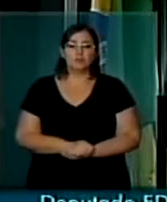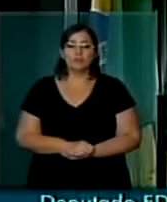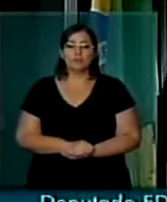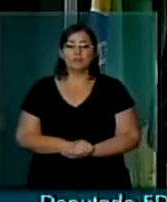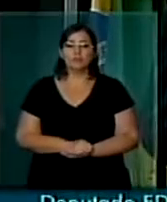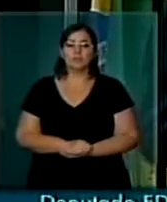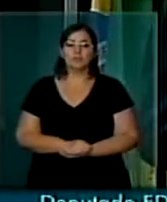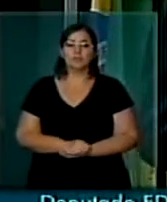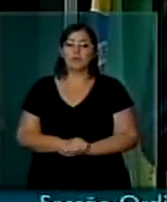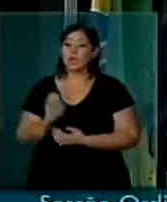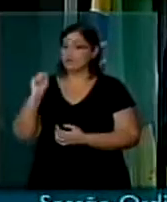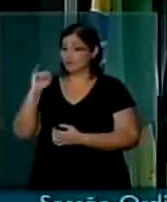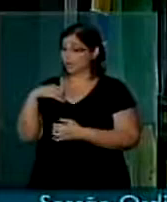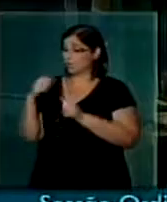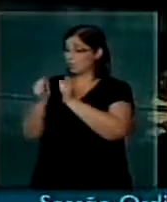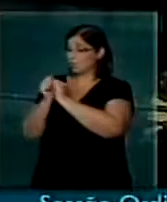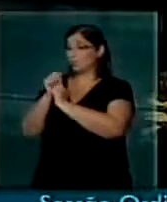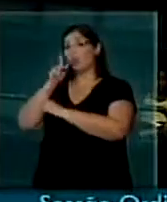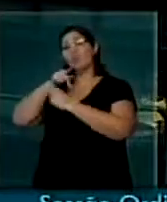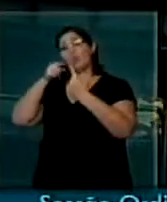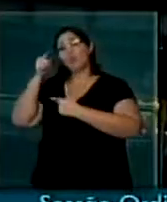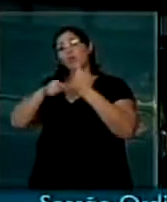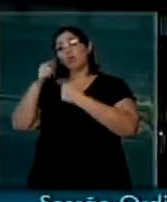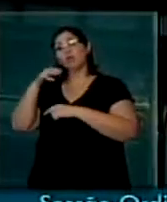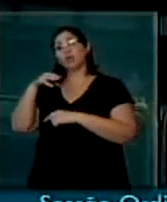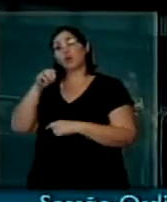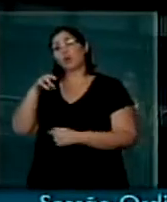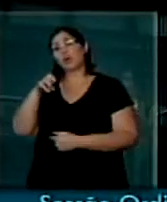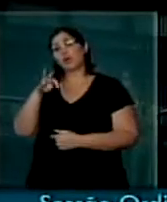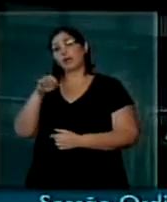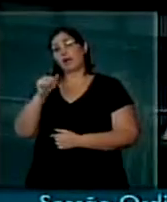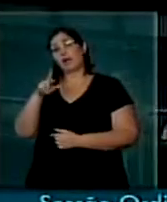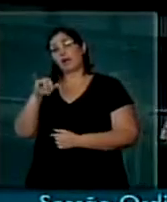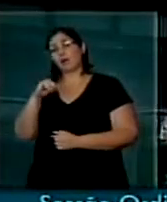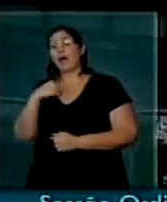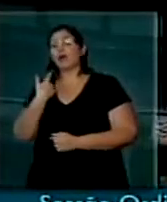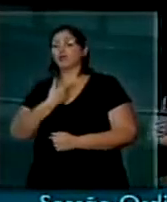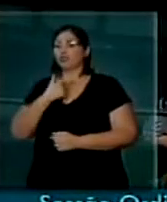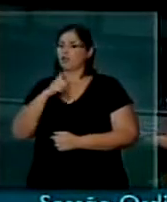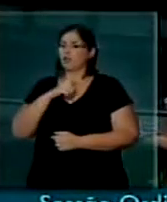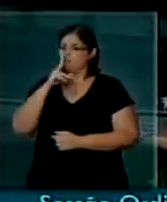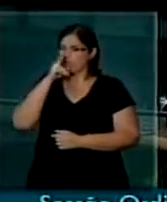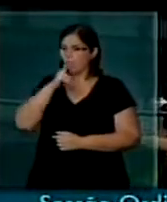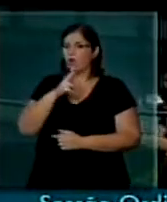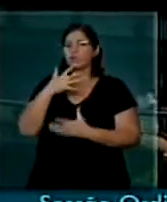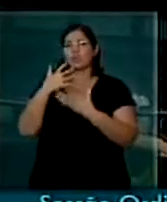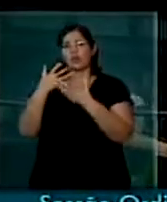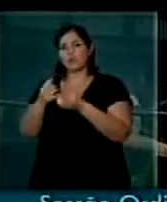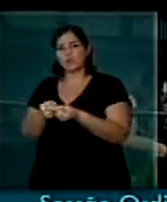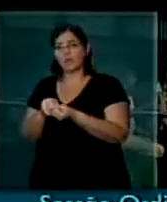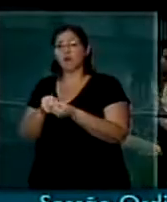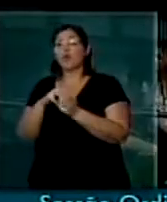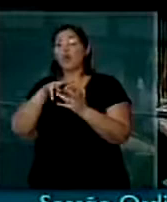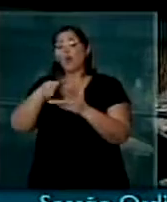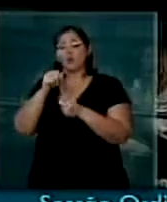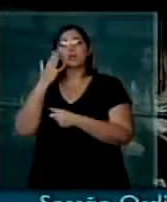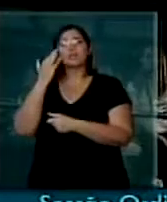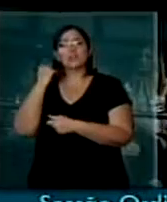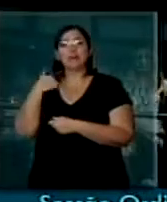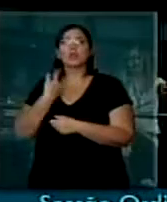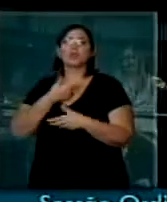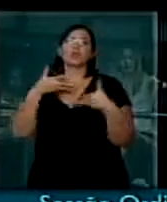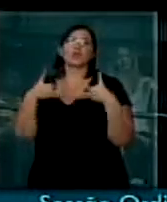Se do lado da política monetária atingimos essa fortaleza, esse reconhecimento, o mundo sabe que somos fortes